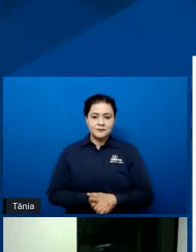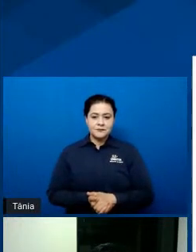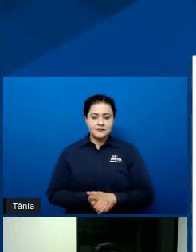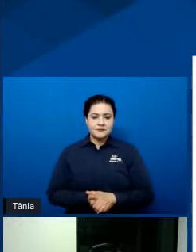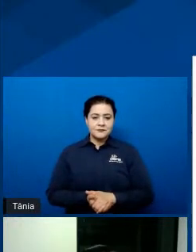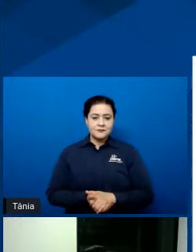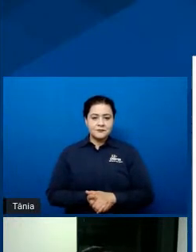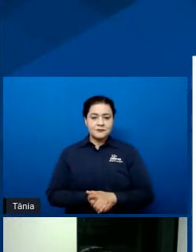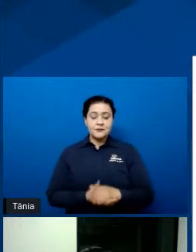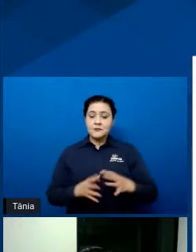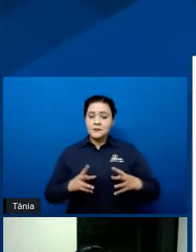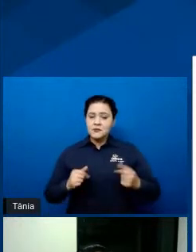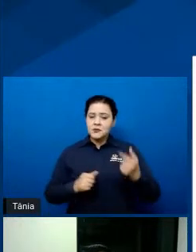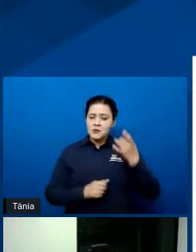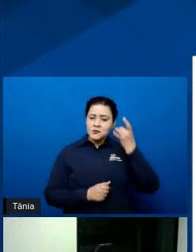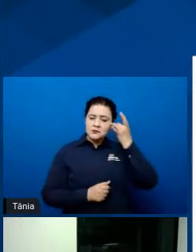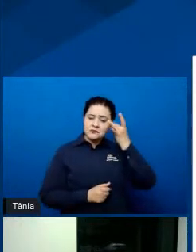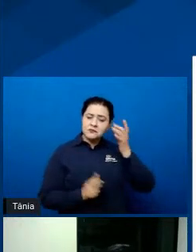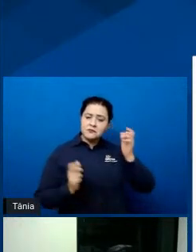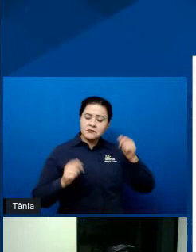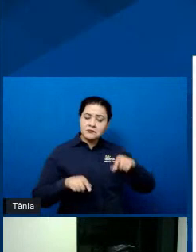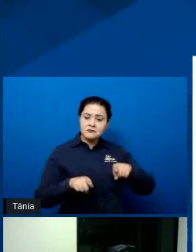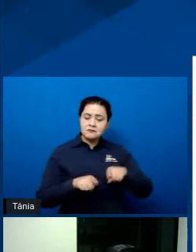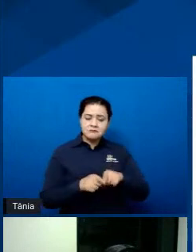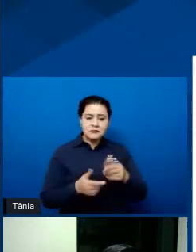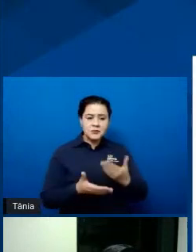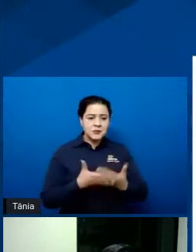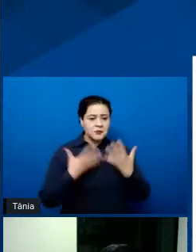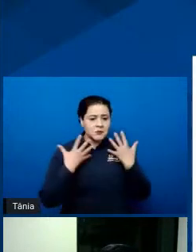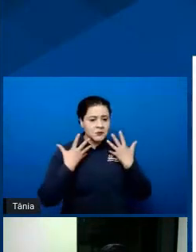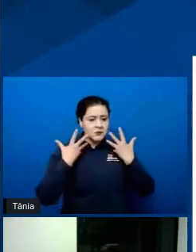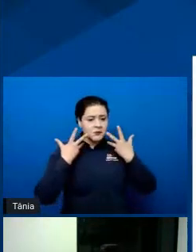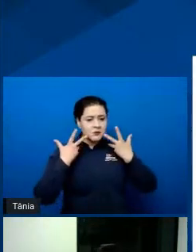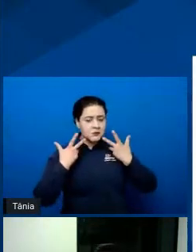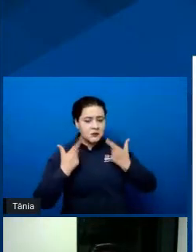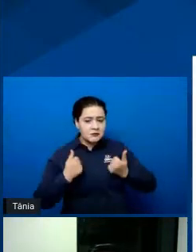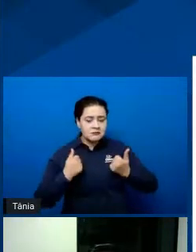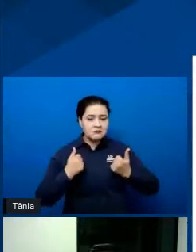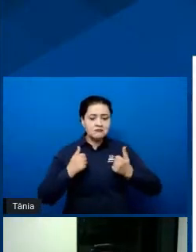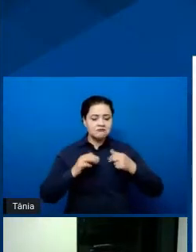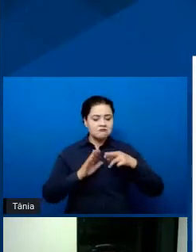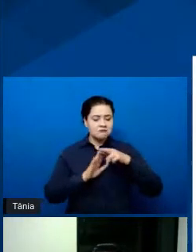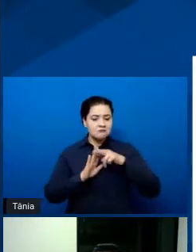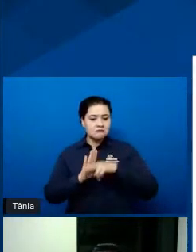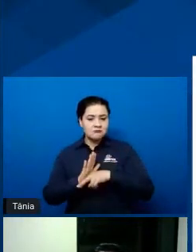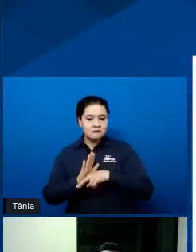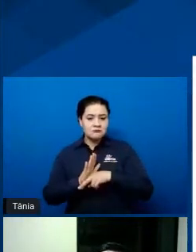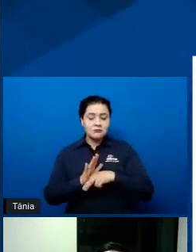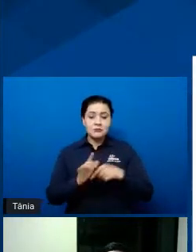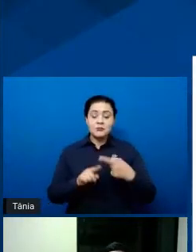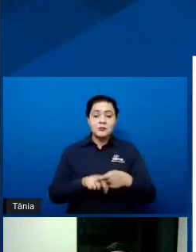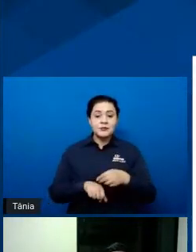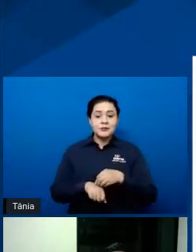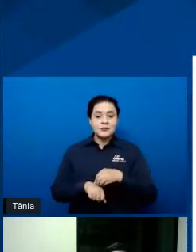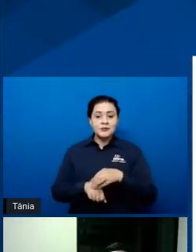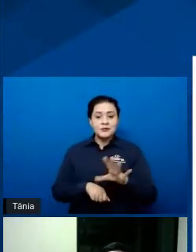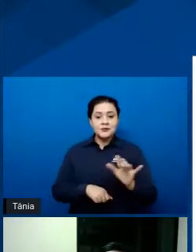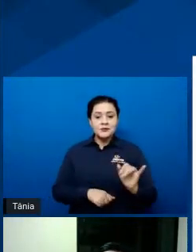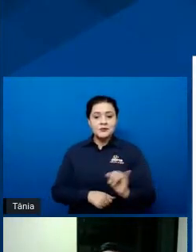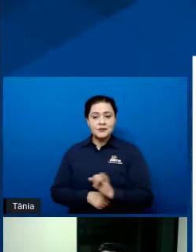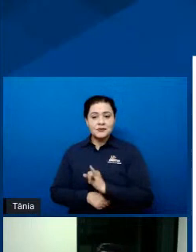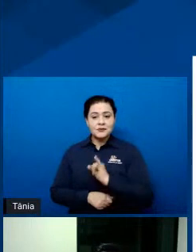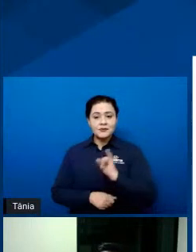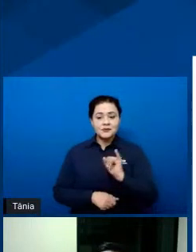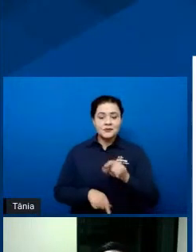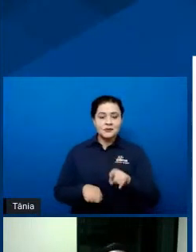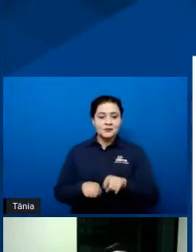é tudo fácil. Eu posso estudar animais, eu posso estudar estruturas. Né? Essa dica que vai ser muito boa para os professores de